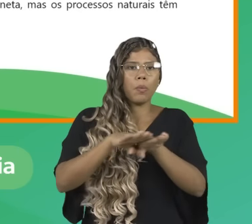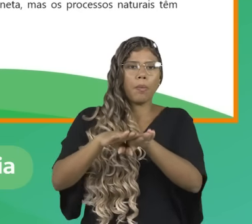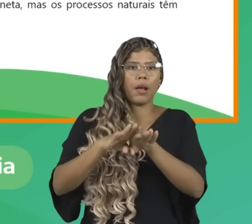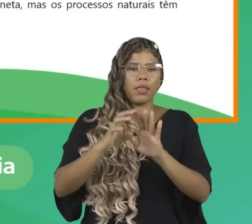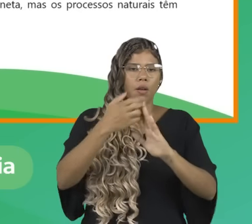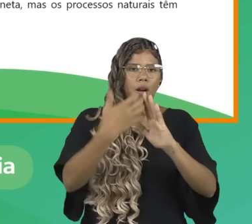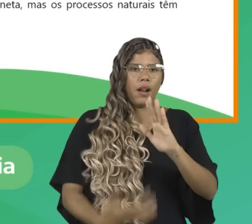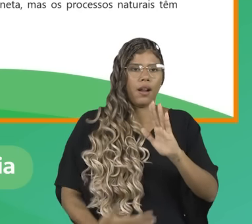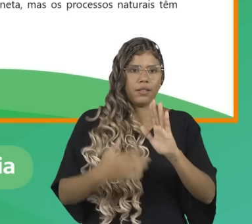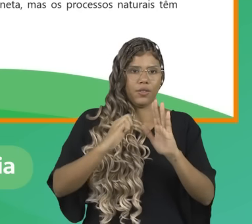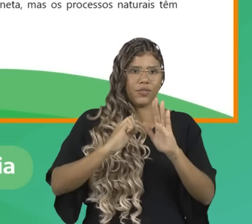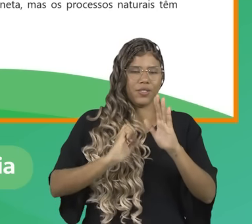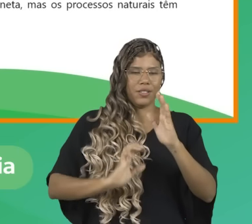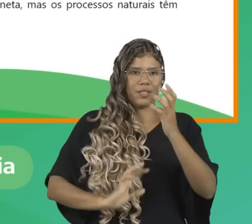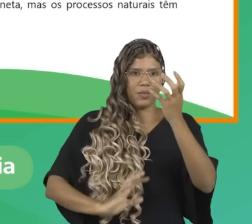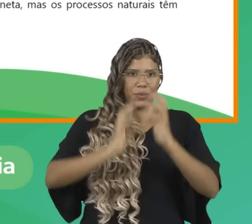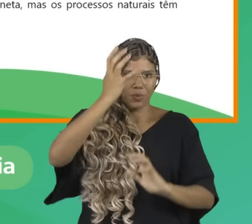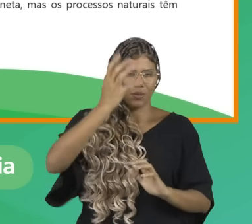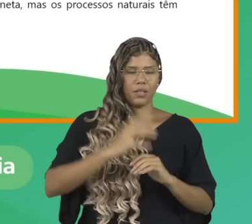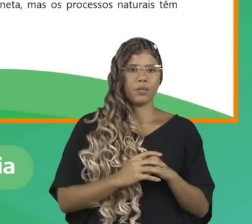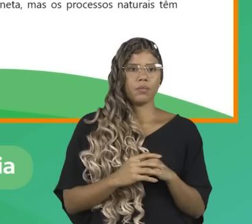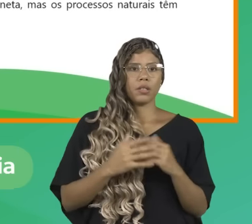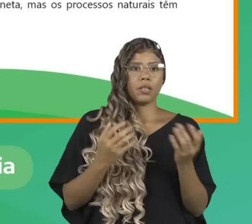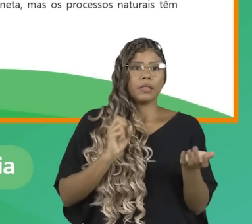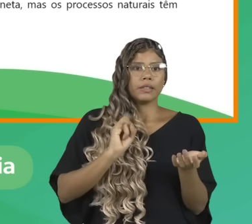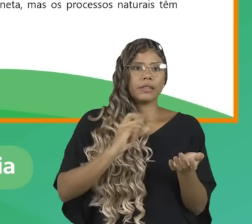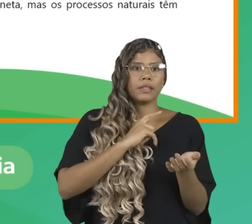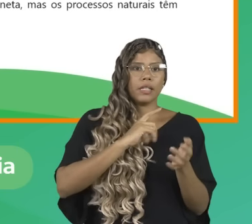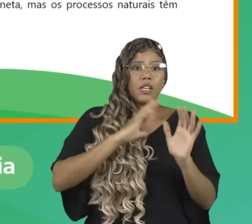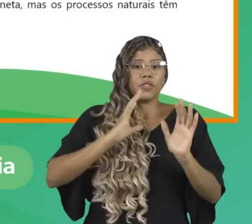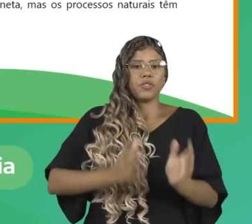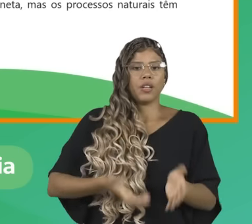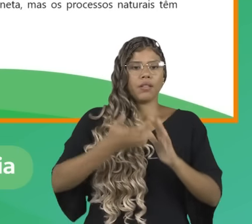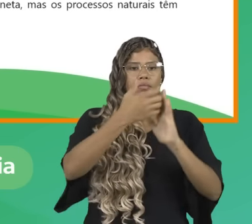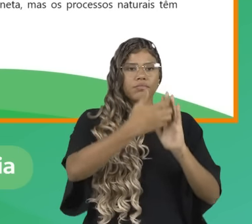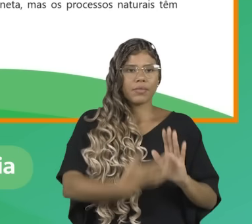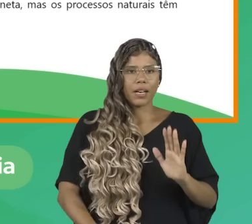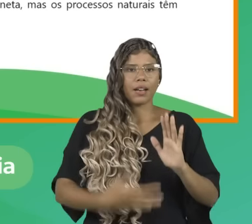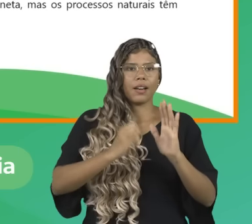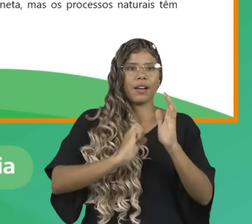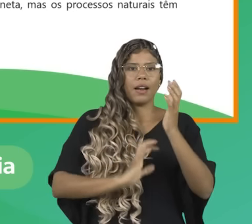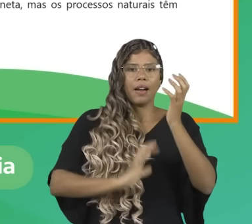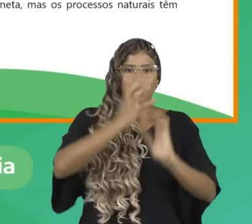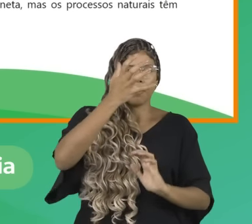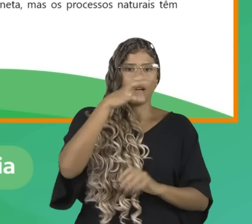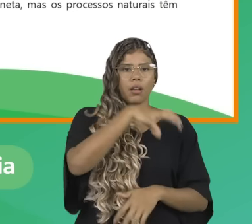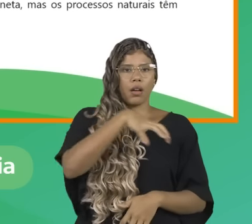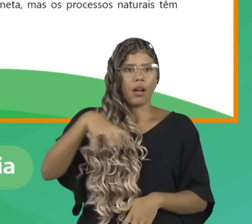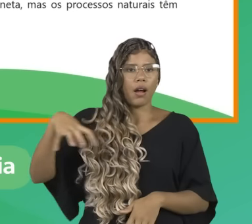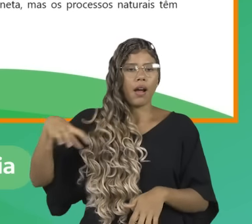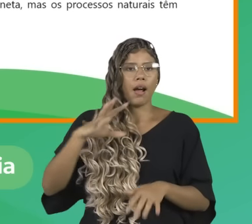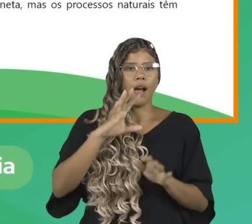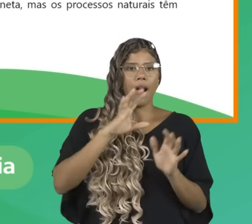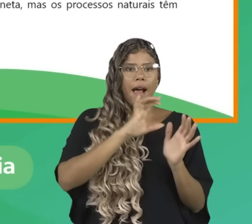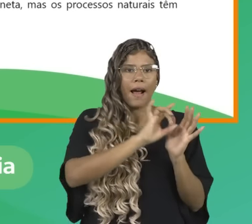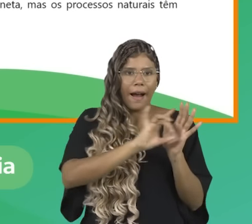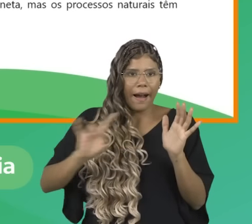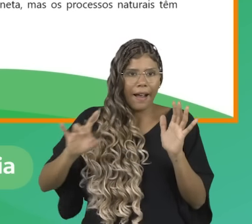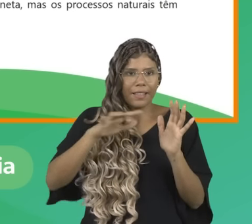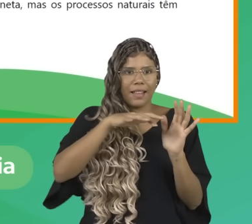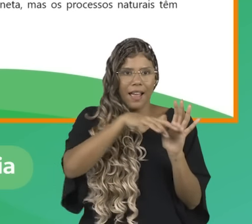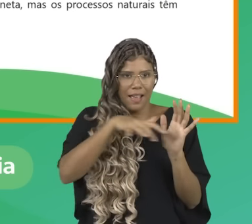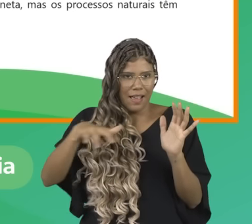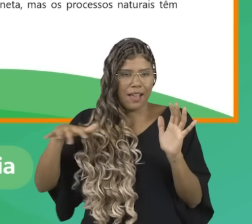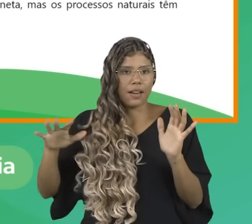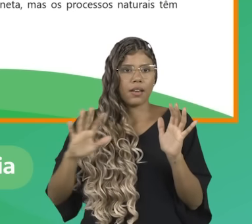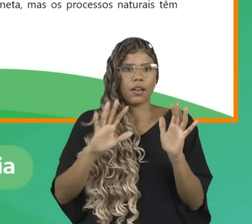existem padrões climáticos pelo planeta, os processos naturais não são globais. A Terra, como uma maneira geral, ela